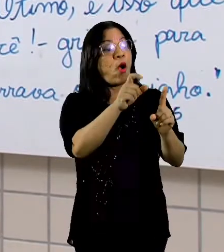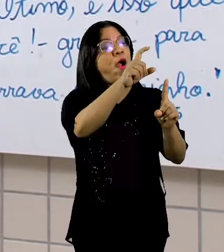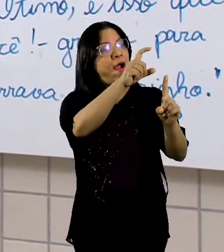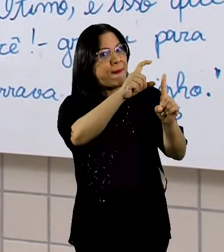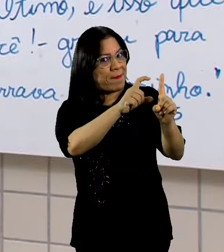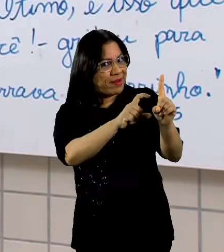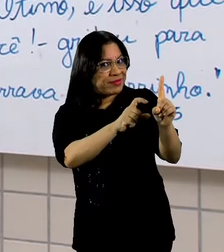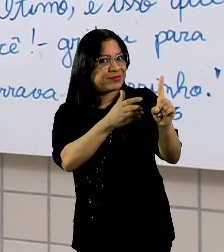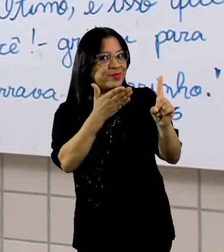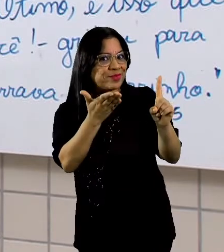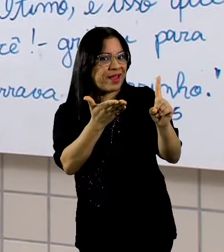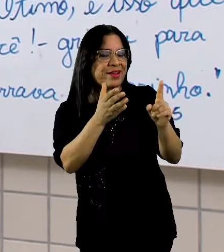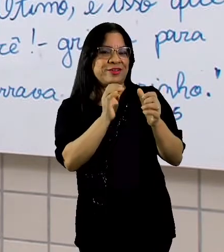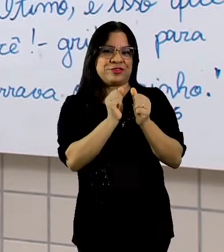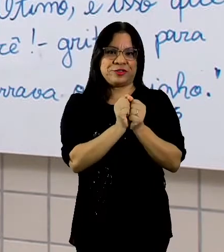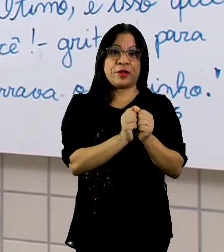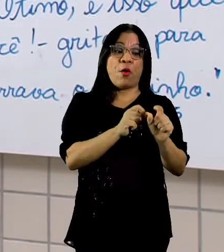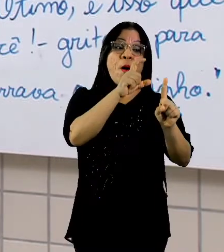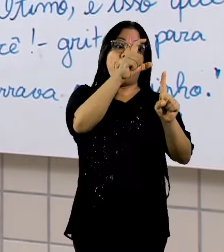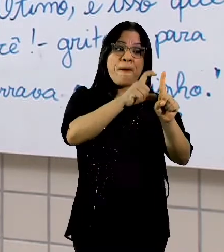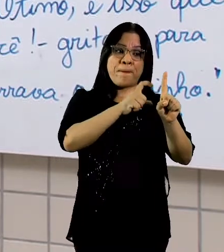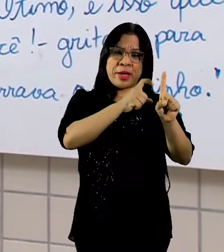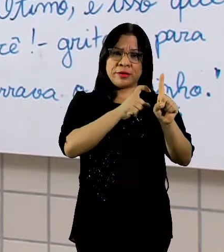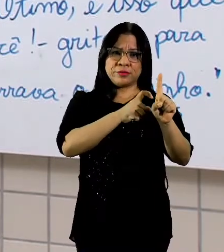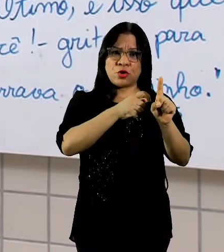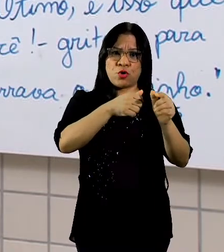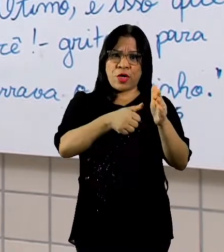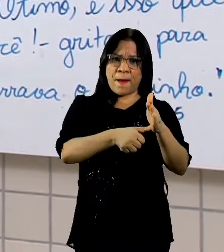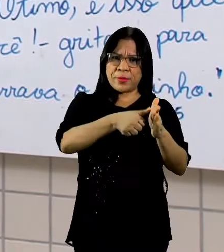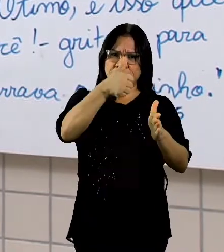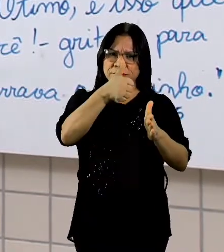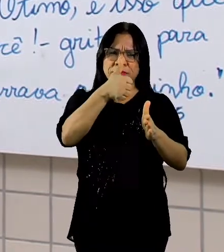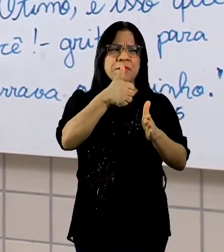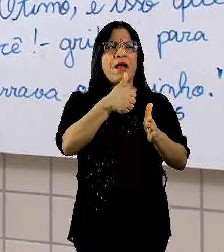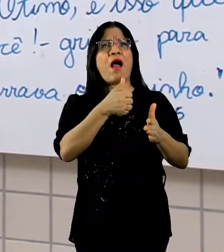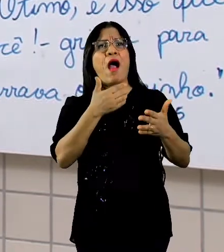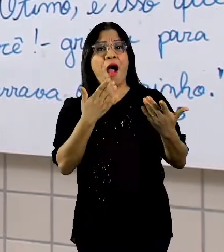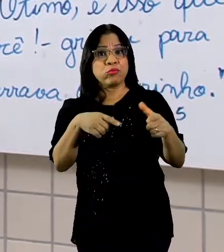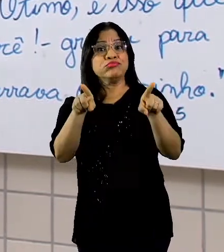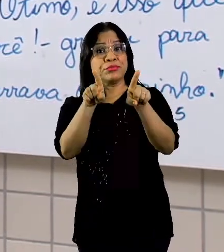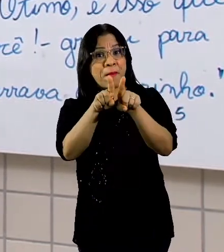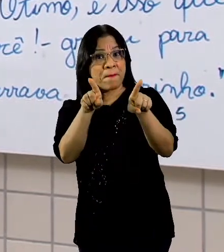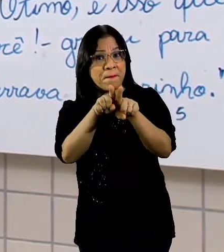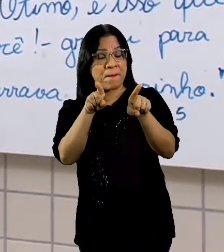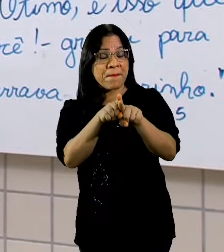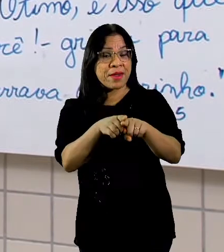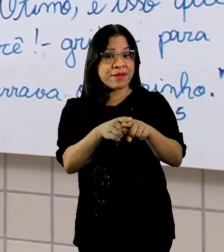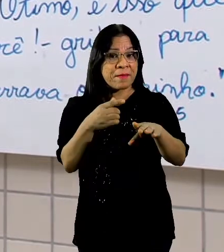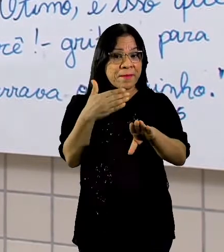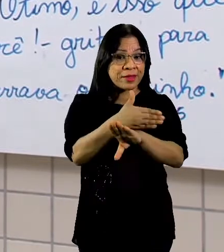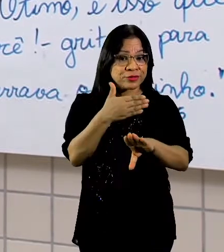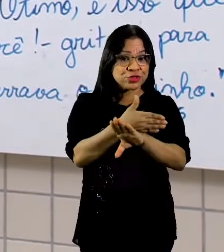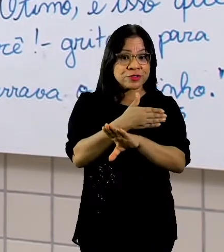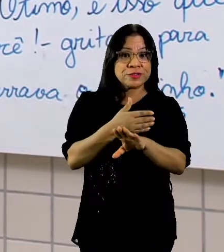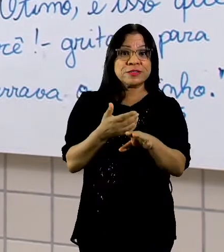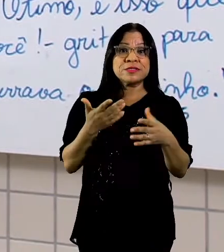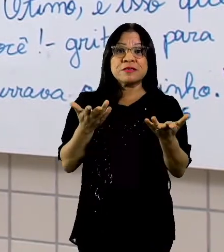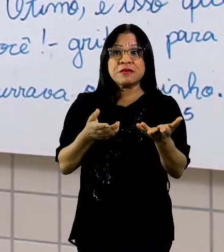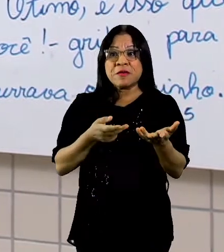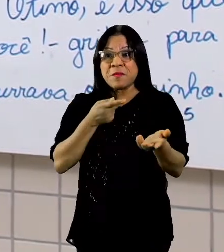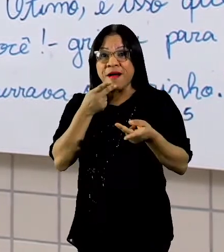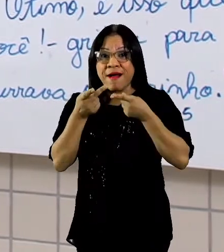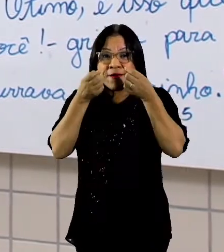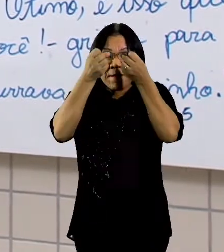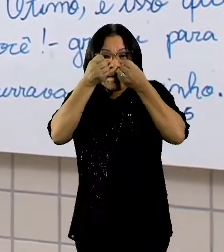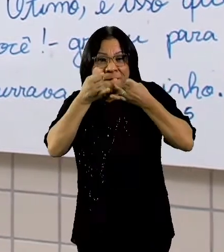que é protagonista, ao mesmo tempo que participa da história, ele também conta a história. E qual a diferença